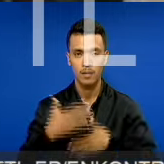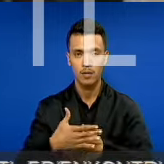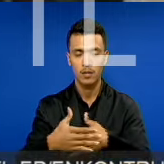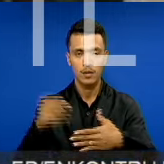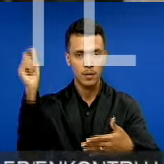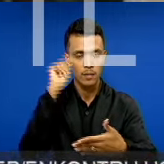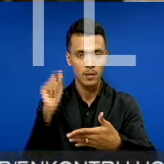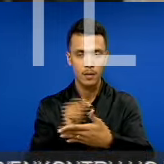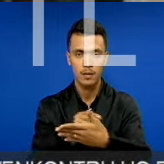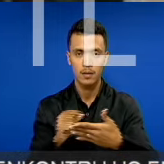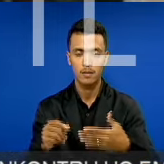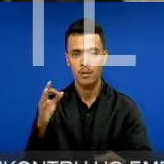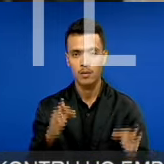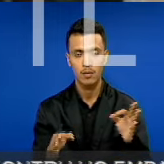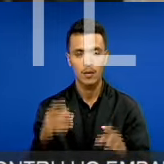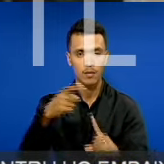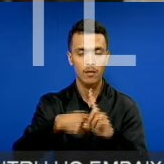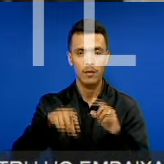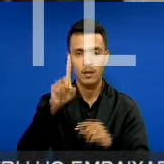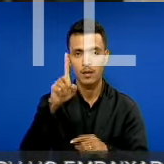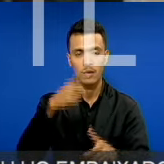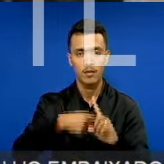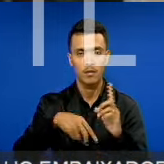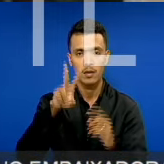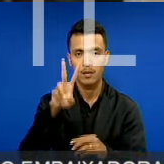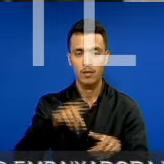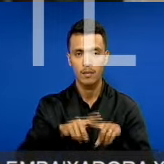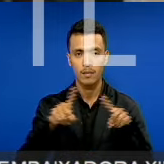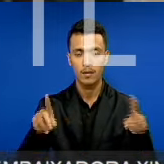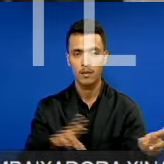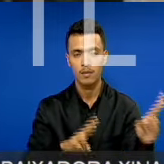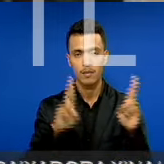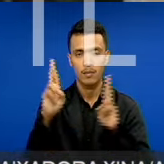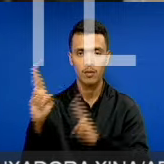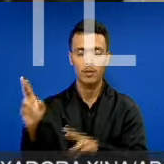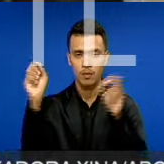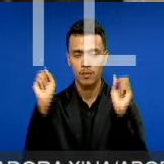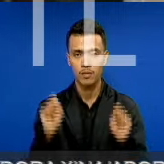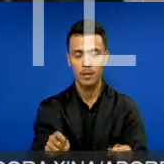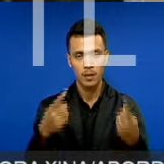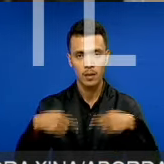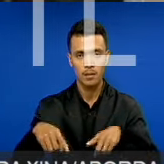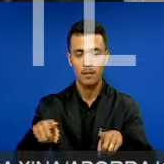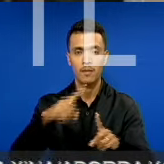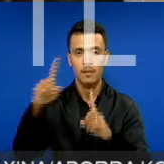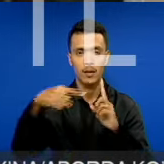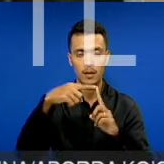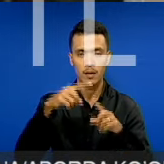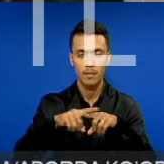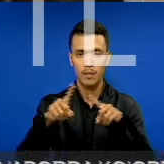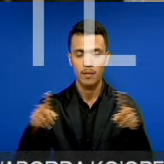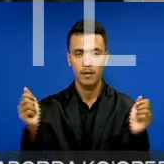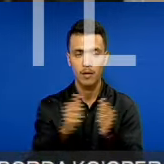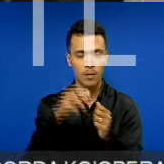nelaran, dala rumo a bele lore fulan ida, fulan rua, mas pronto, bele ba, ba hira det, mas ho Ministério